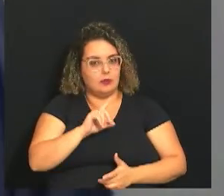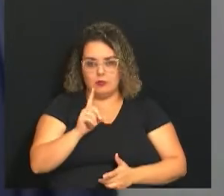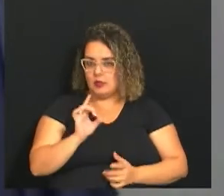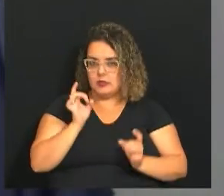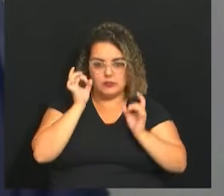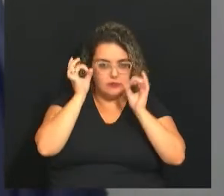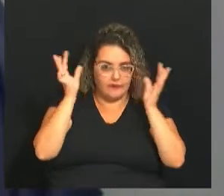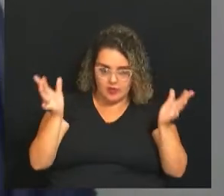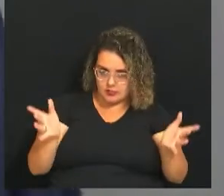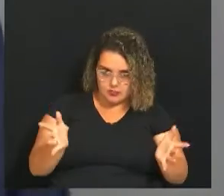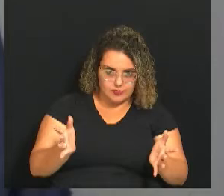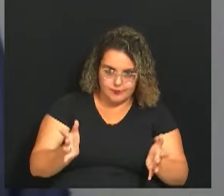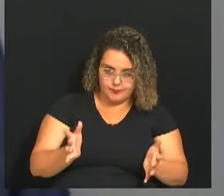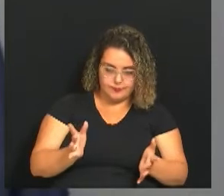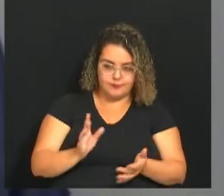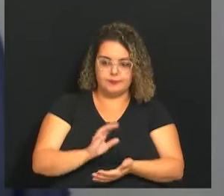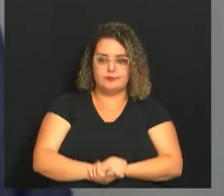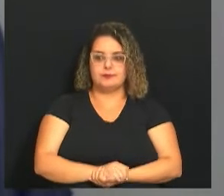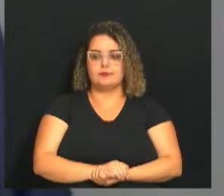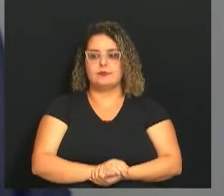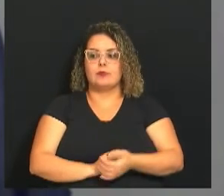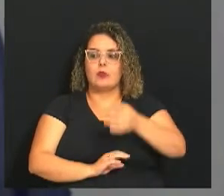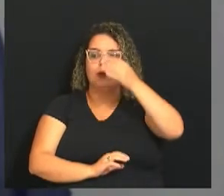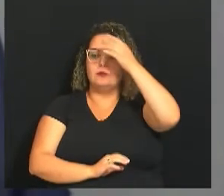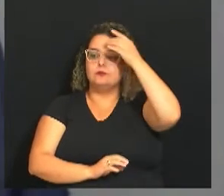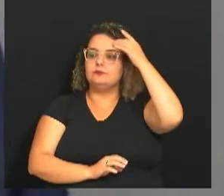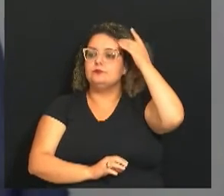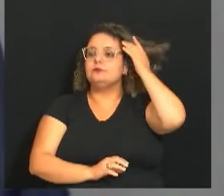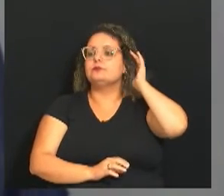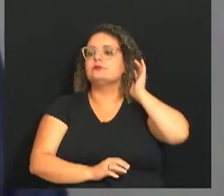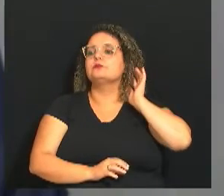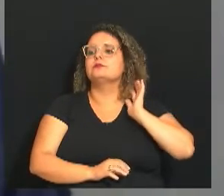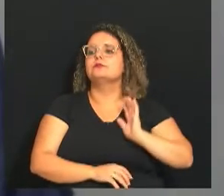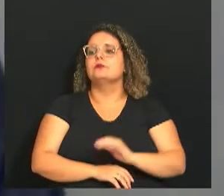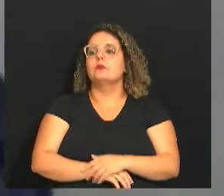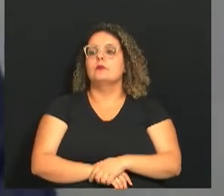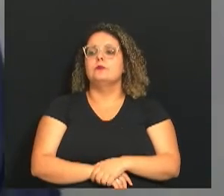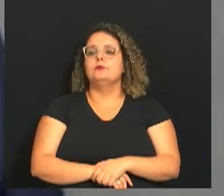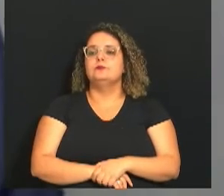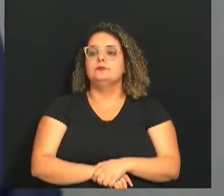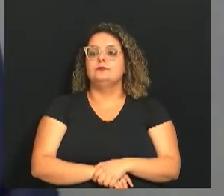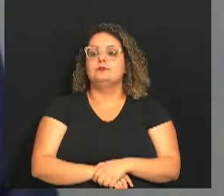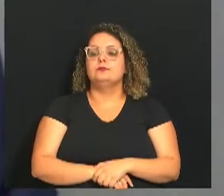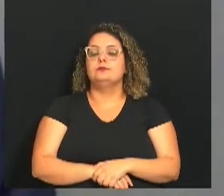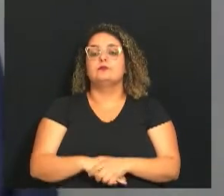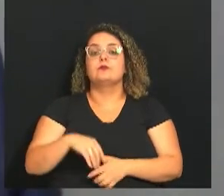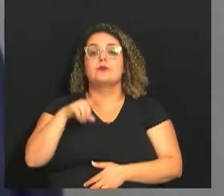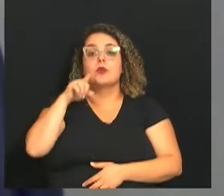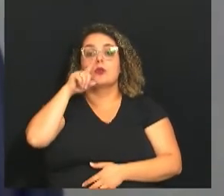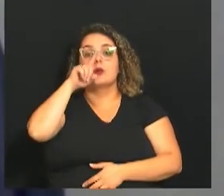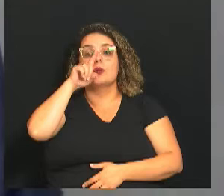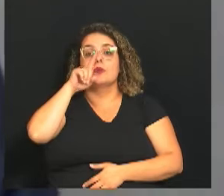Um outro ponto que a gente precisa considerar bastante são os riscos ocupacionais